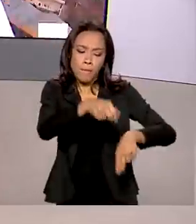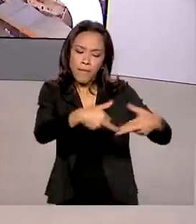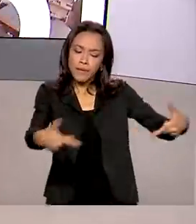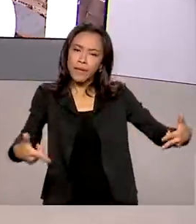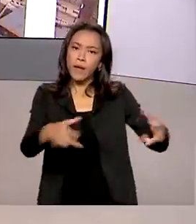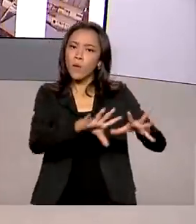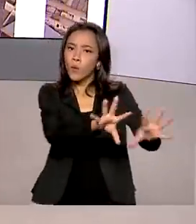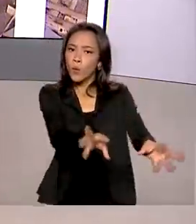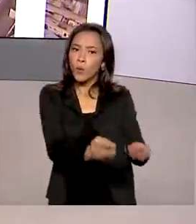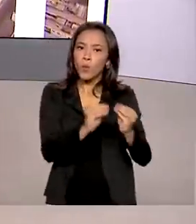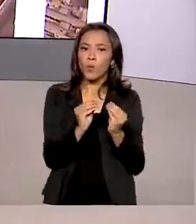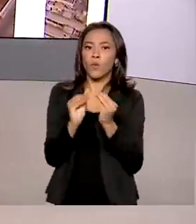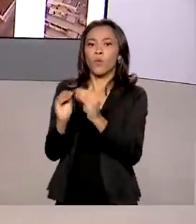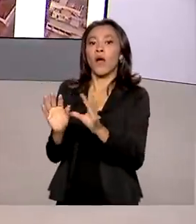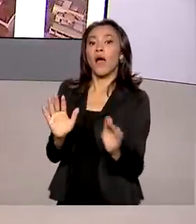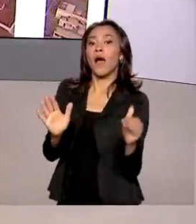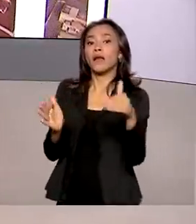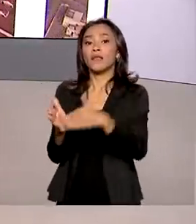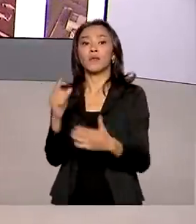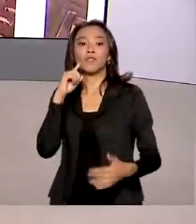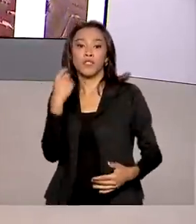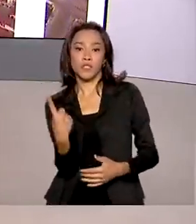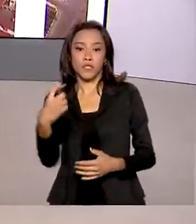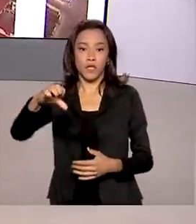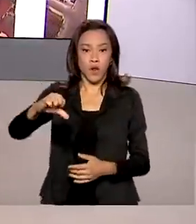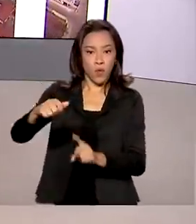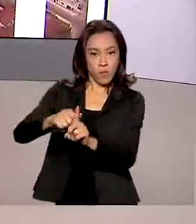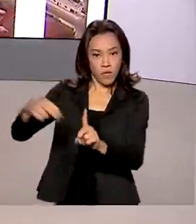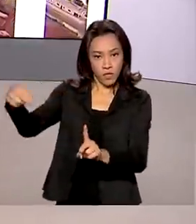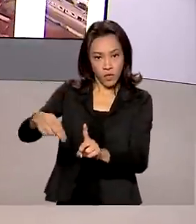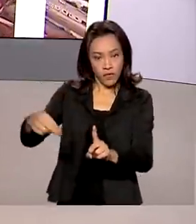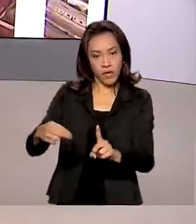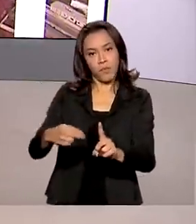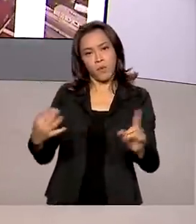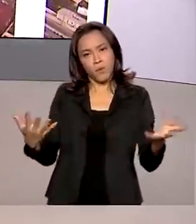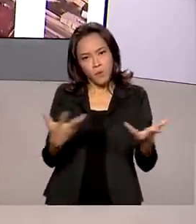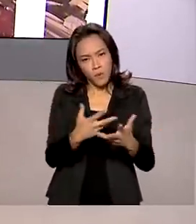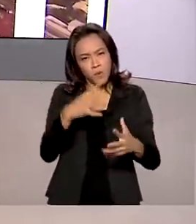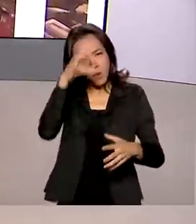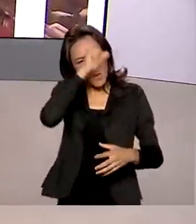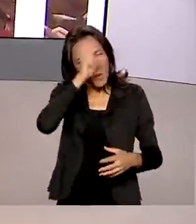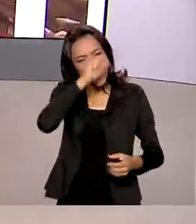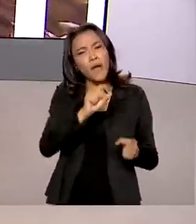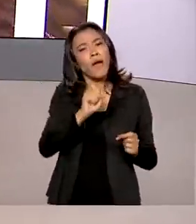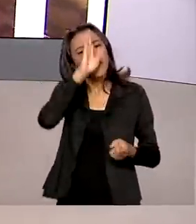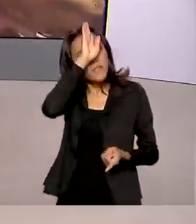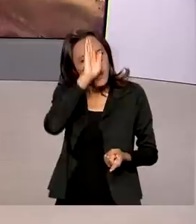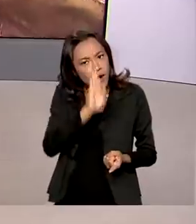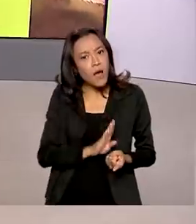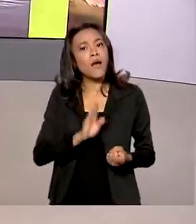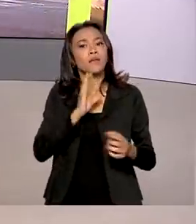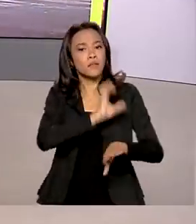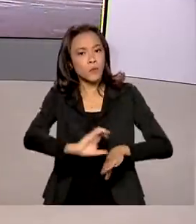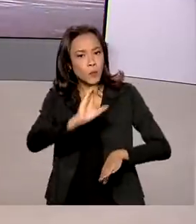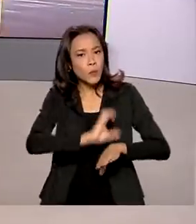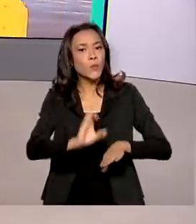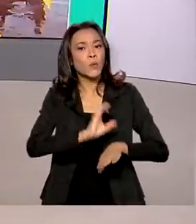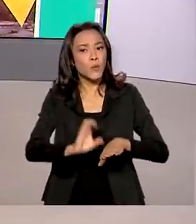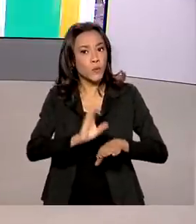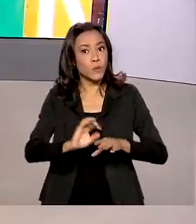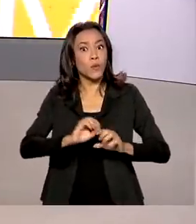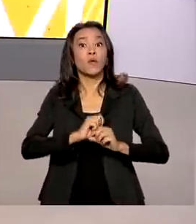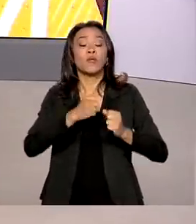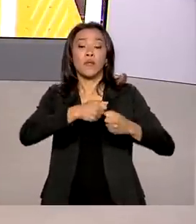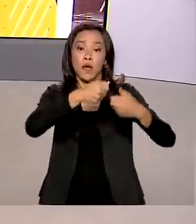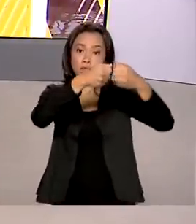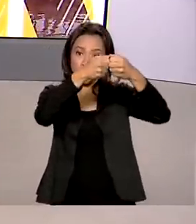vão ser disponibilizados até o dia Dezenove de Novembro o aperfeiçoamento pode ser acessado de graça no espaço virtual de aprendizagem